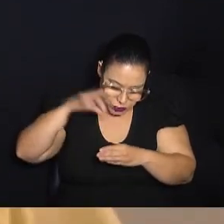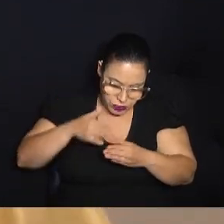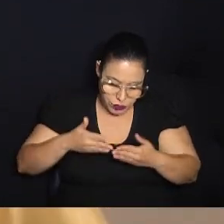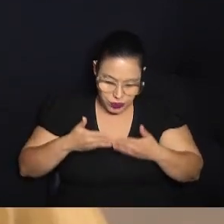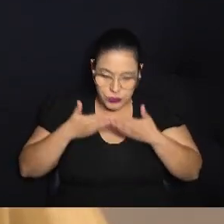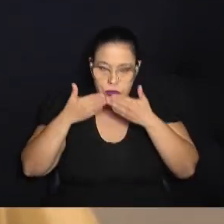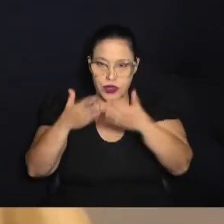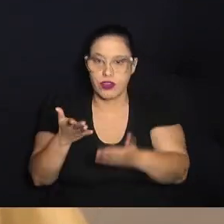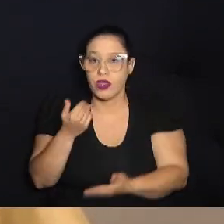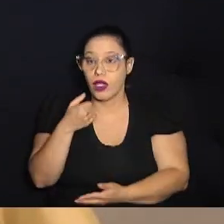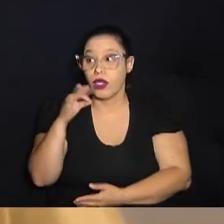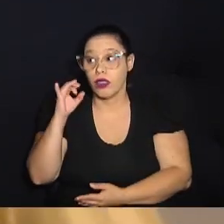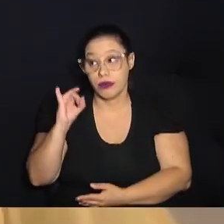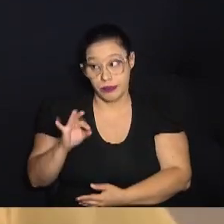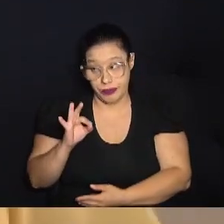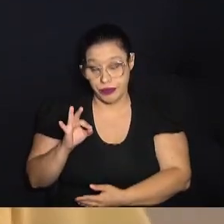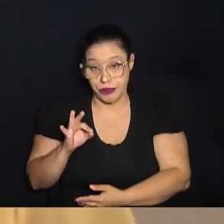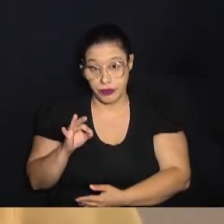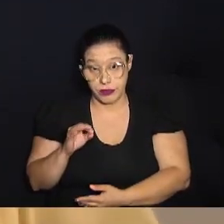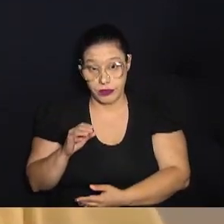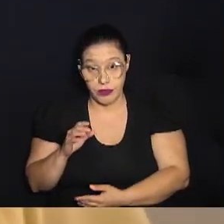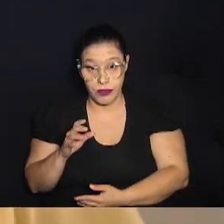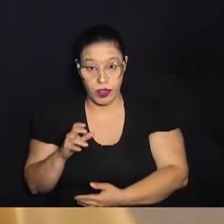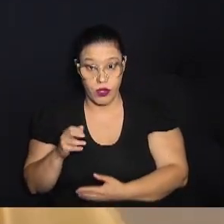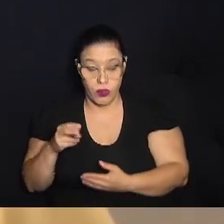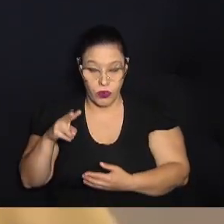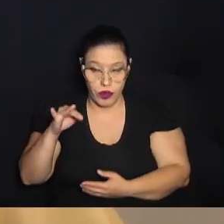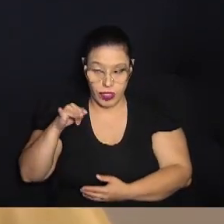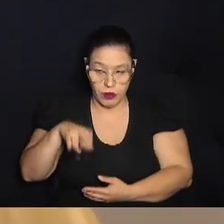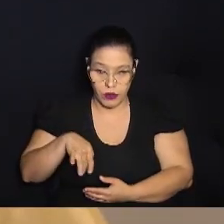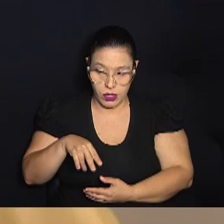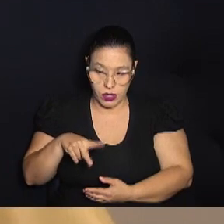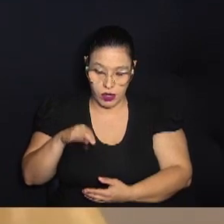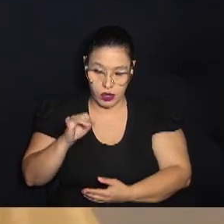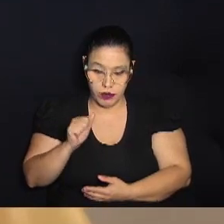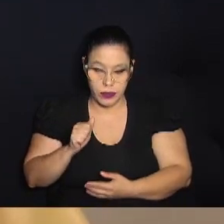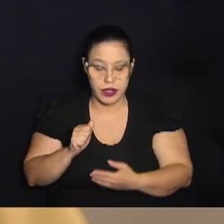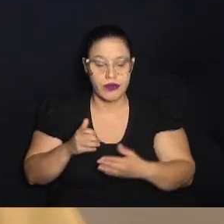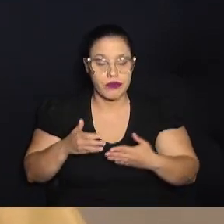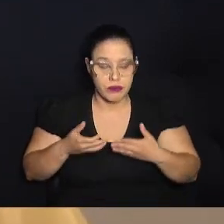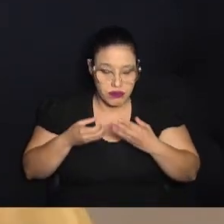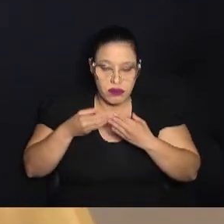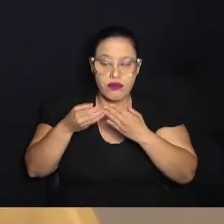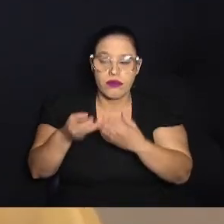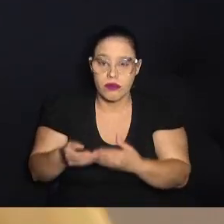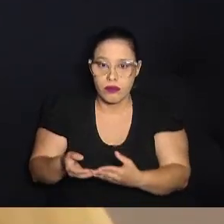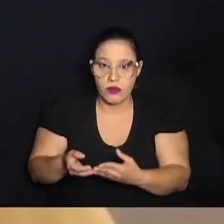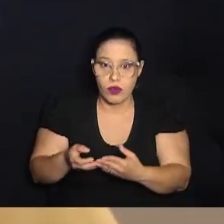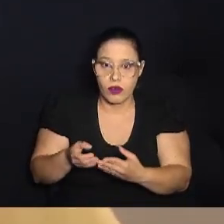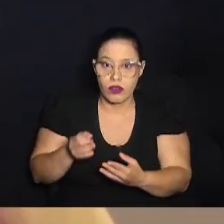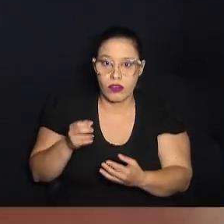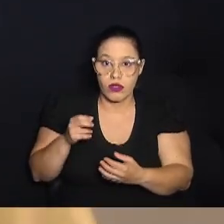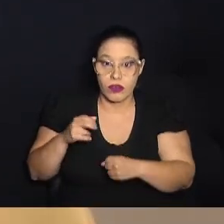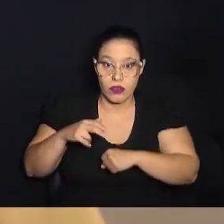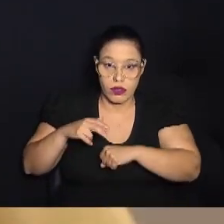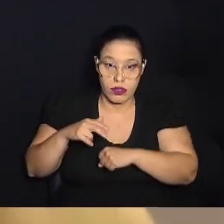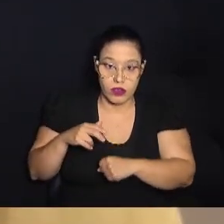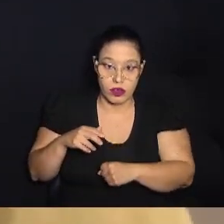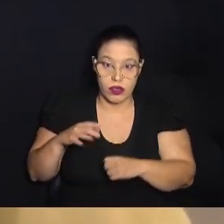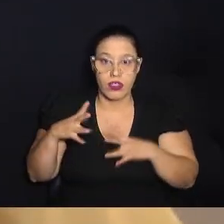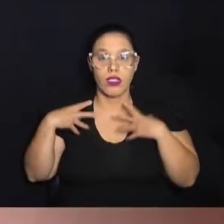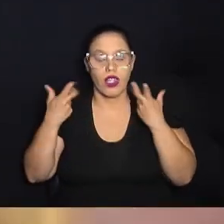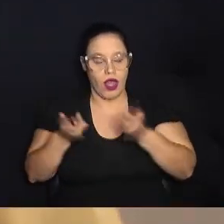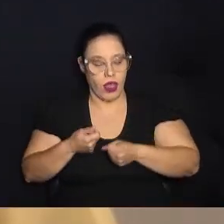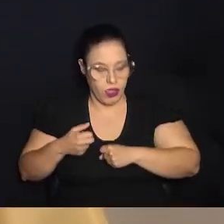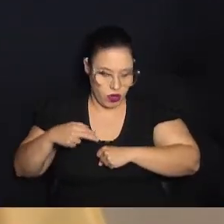na alimentação, que já ajuda muito. E aí, coloca lá todas as vitaminas, todos os legumes, todas as verduras. Né? E botar esse idoso.